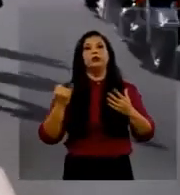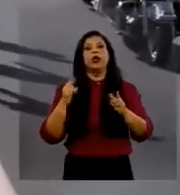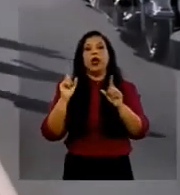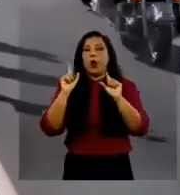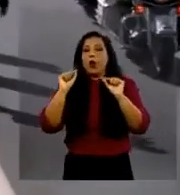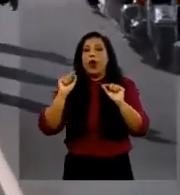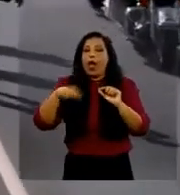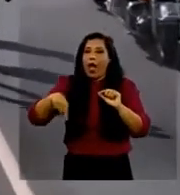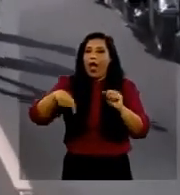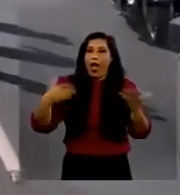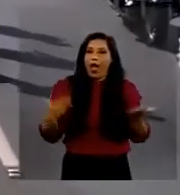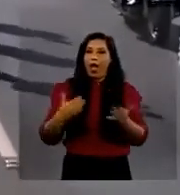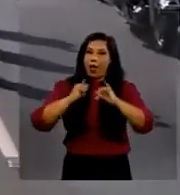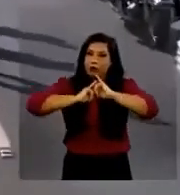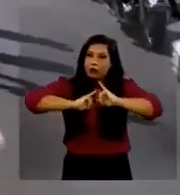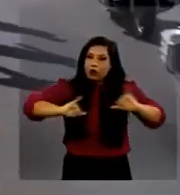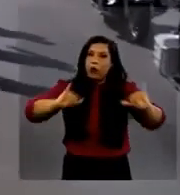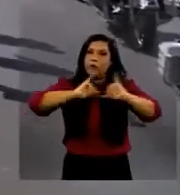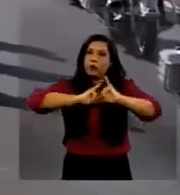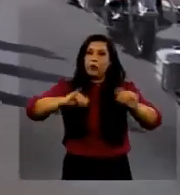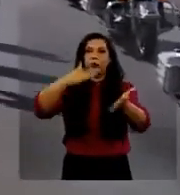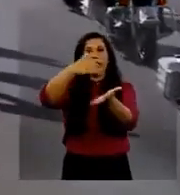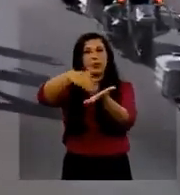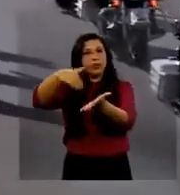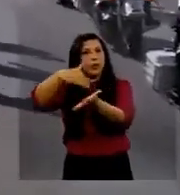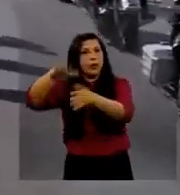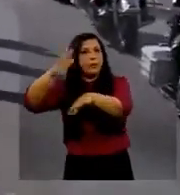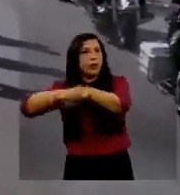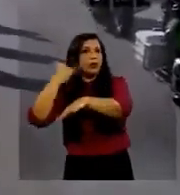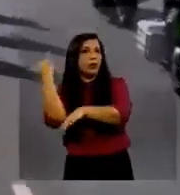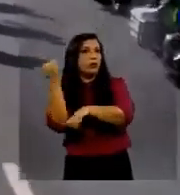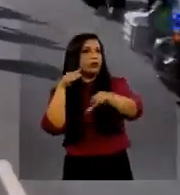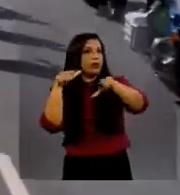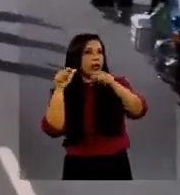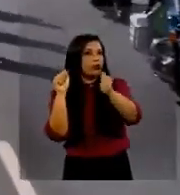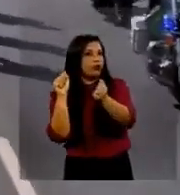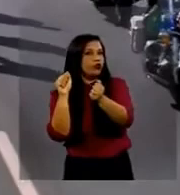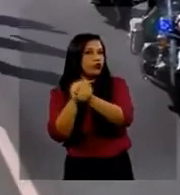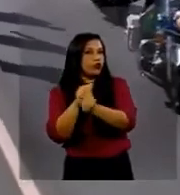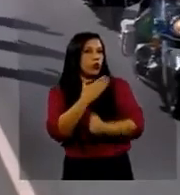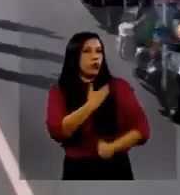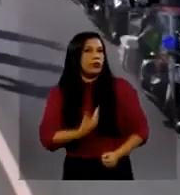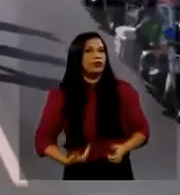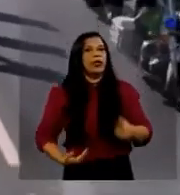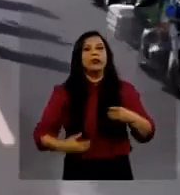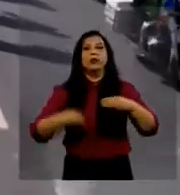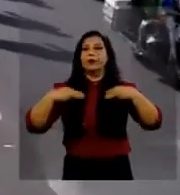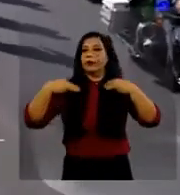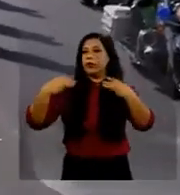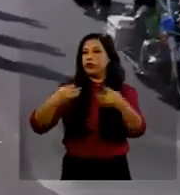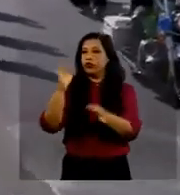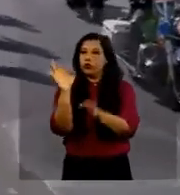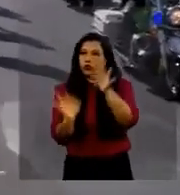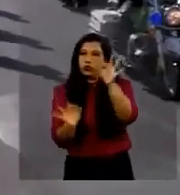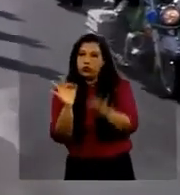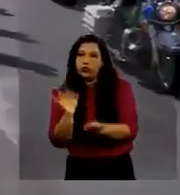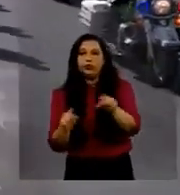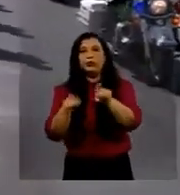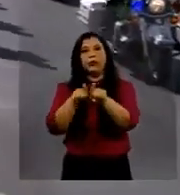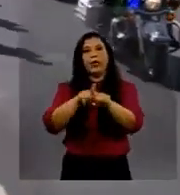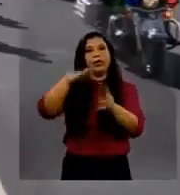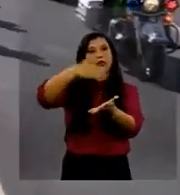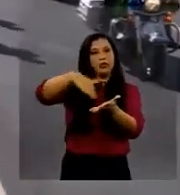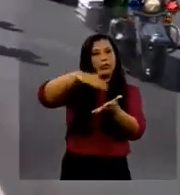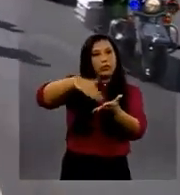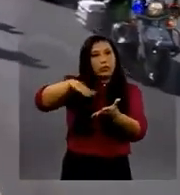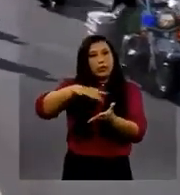ele foi anunciando ali os secretários mais importantes dessa pasta, né? O Ministério da Justiça, por exemplo, a Secretaria de